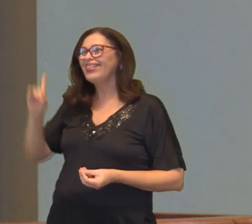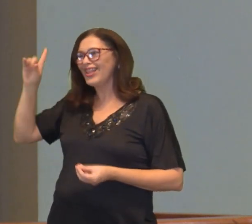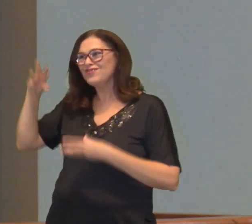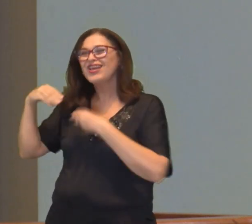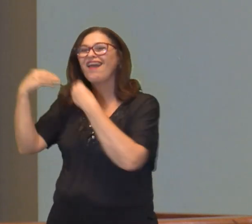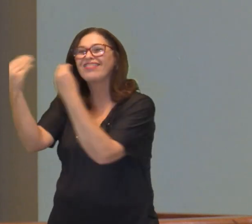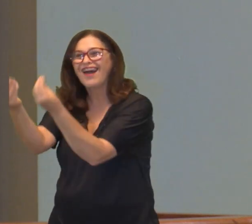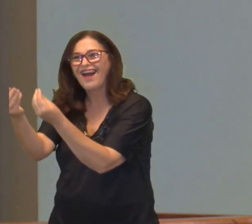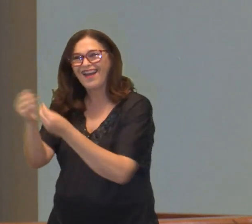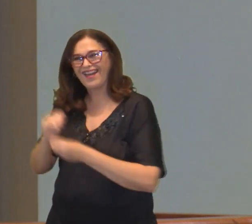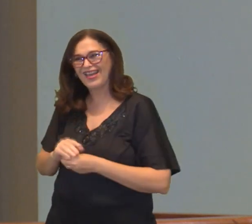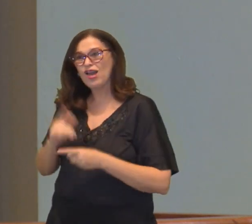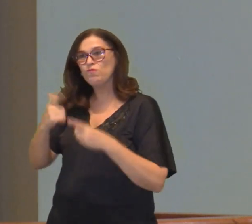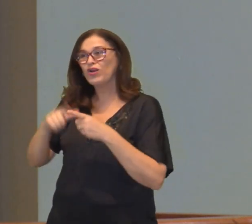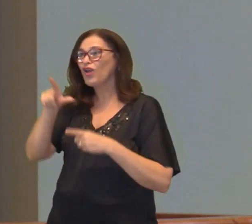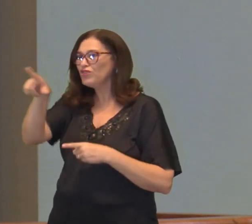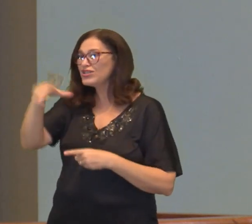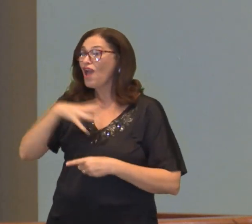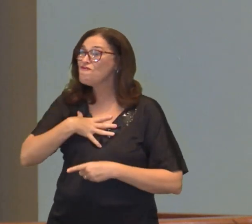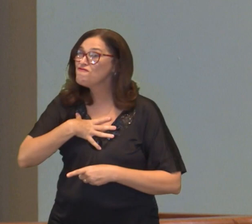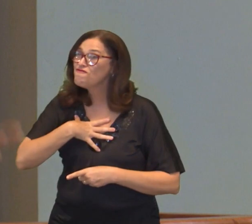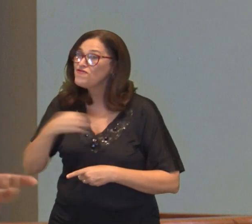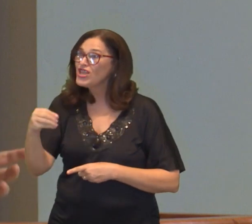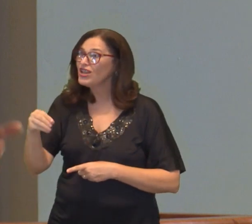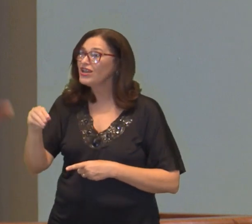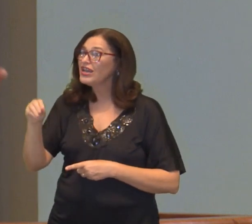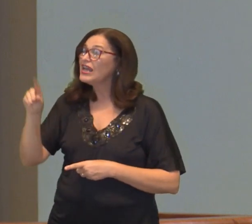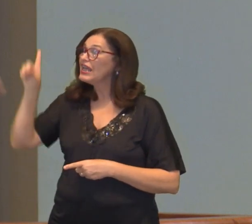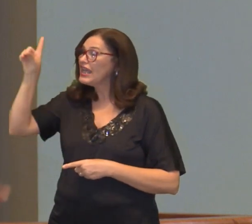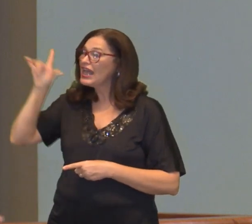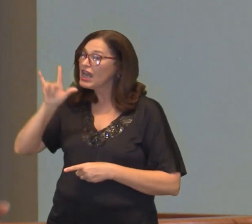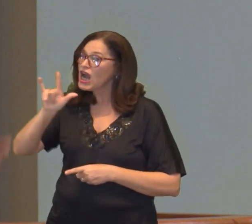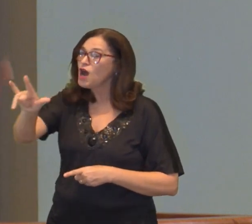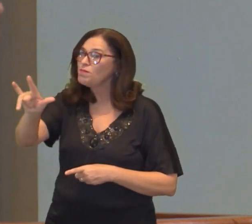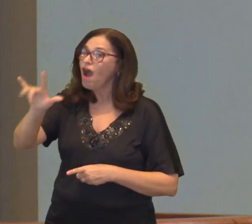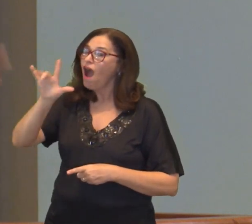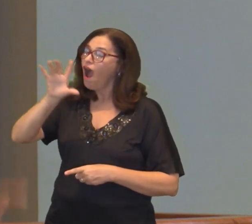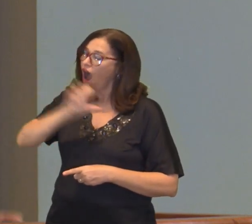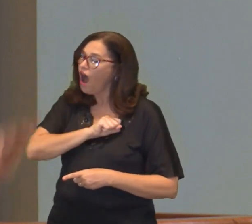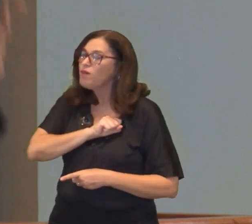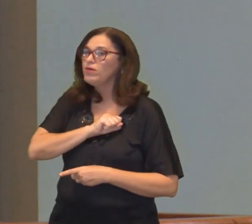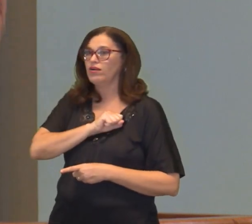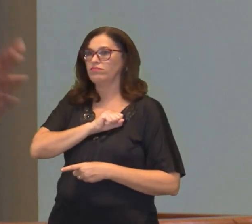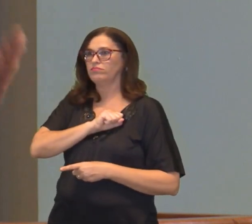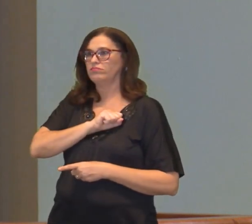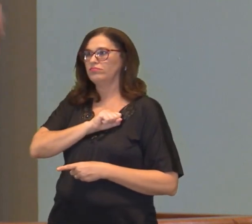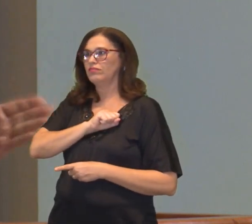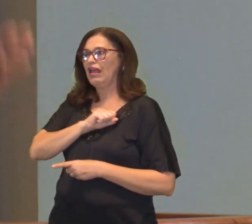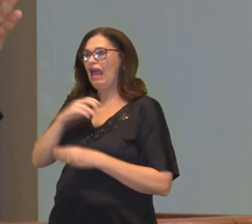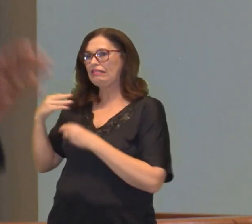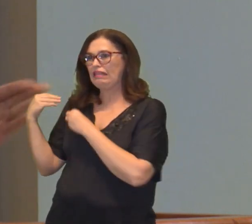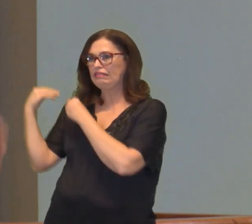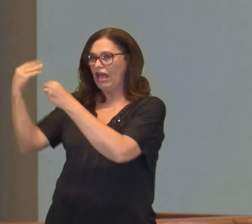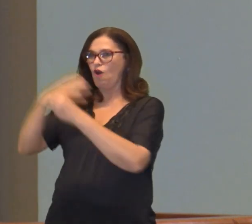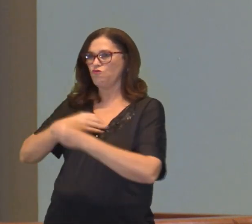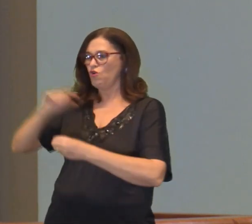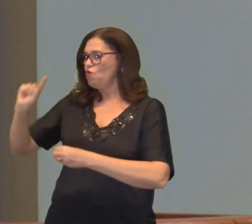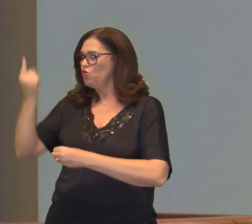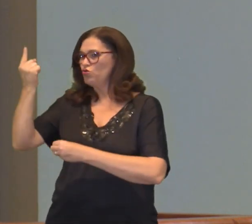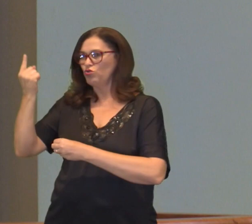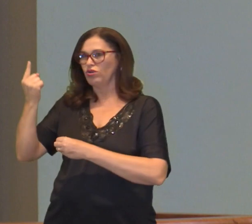Porque você é um filho que Ele ama. Ama a ponto de permitir que o filho